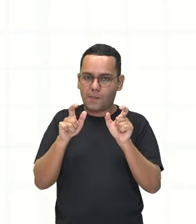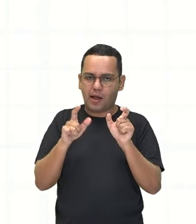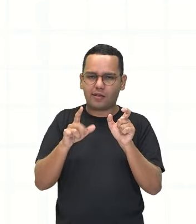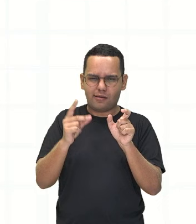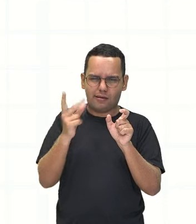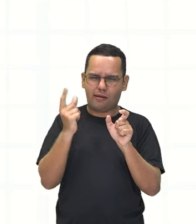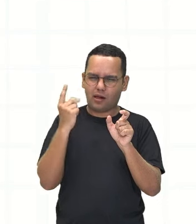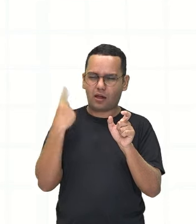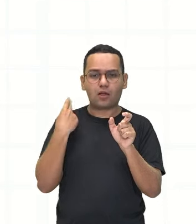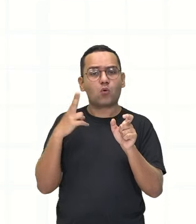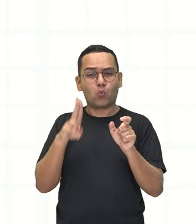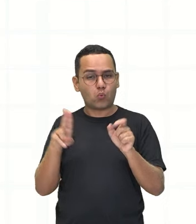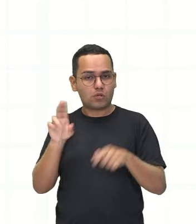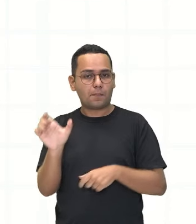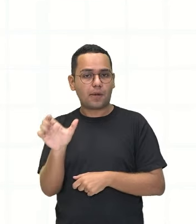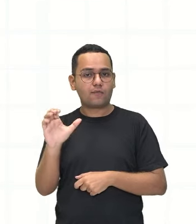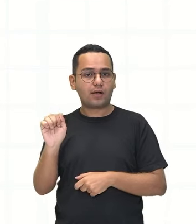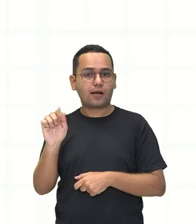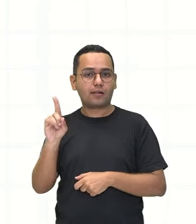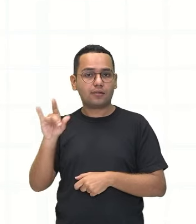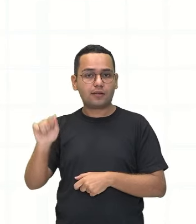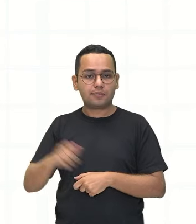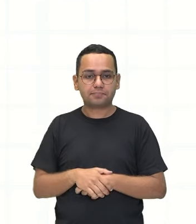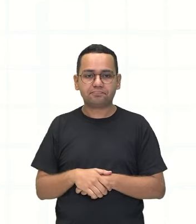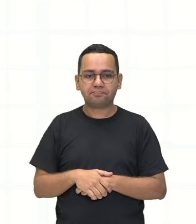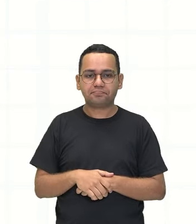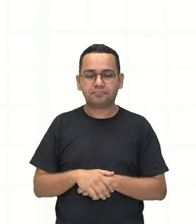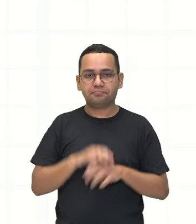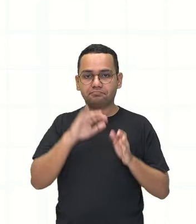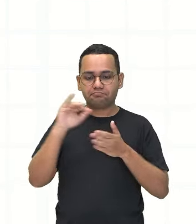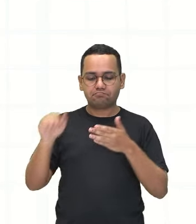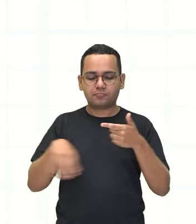certo? O feminino de boi é vaca,